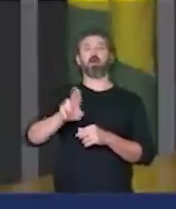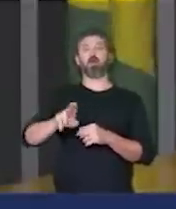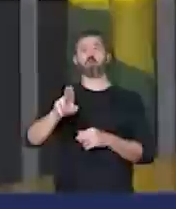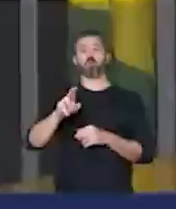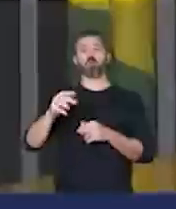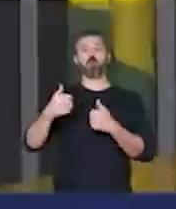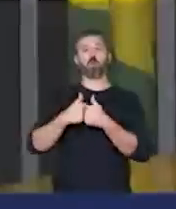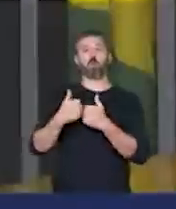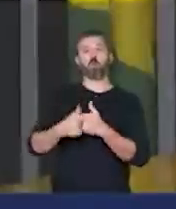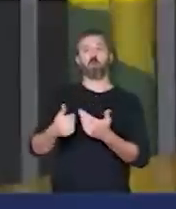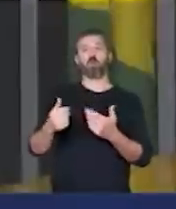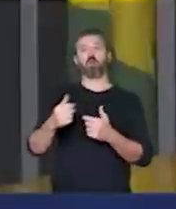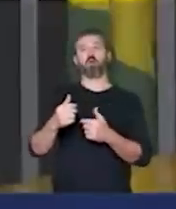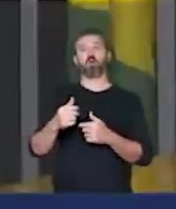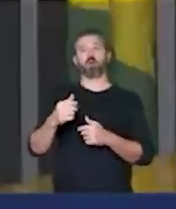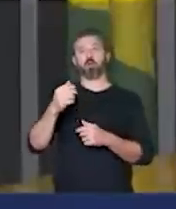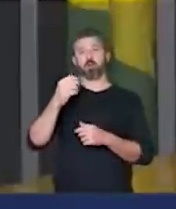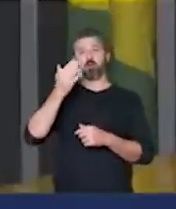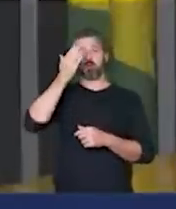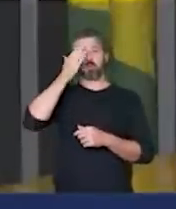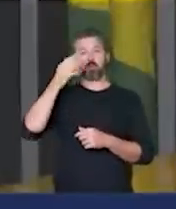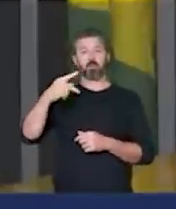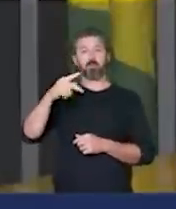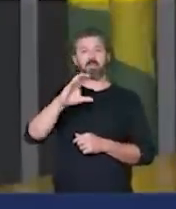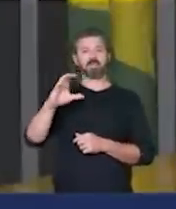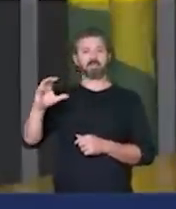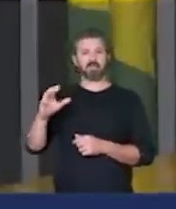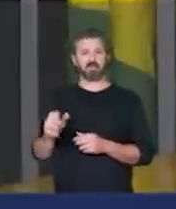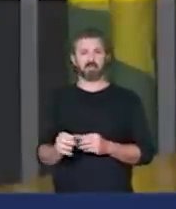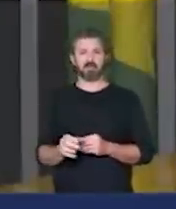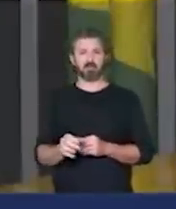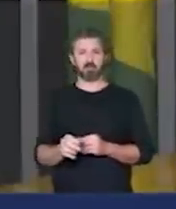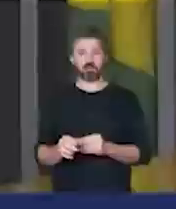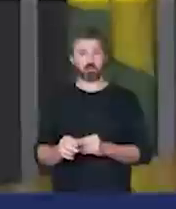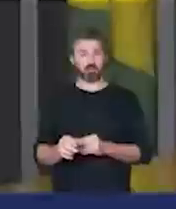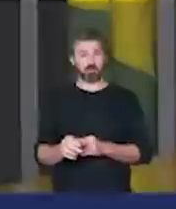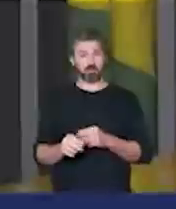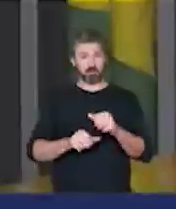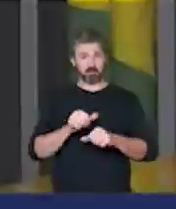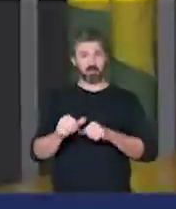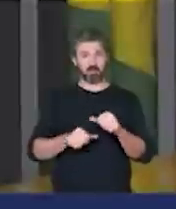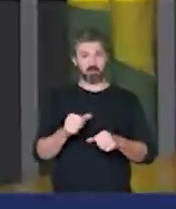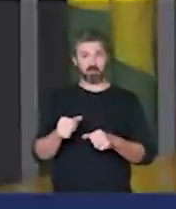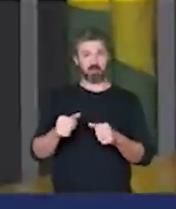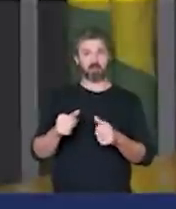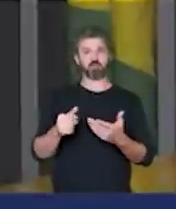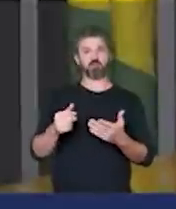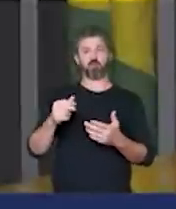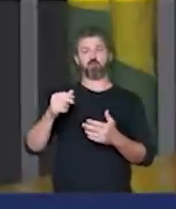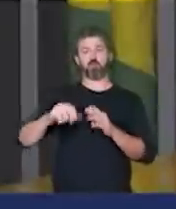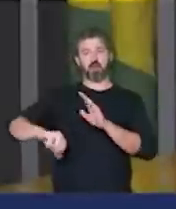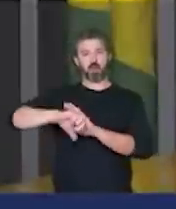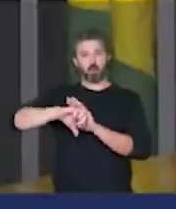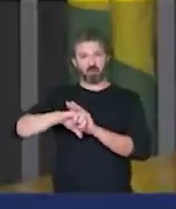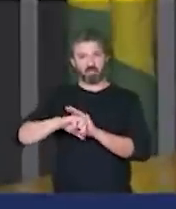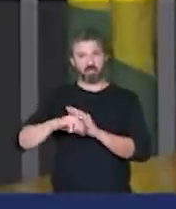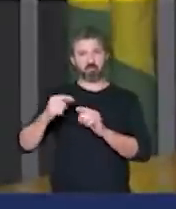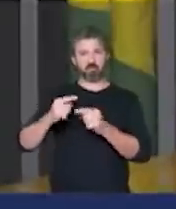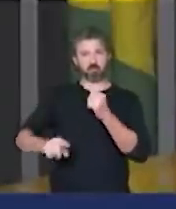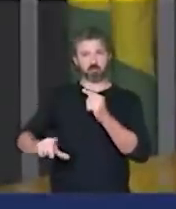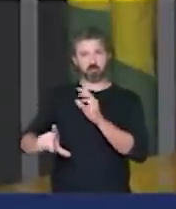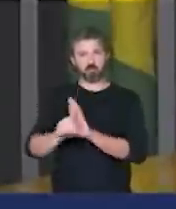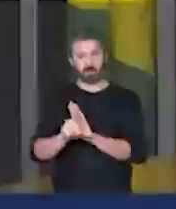ou utilizando uma perua para o PCC. É você transformar em clandestino, em criminoso e em ilegal